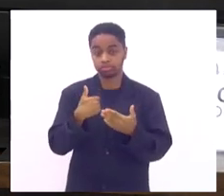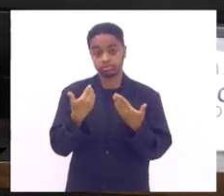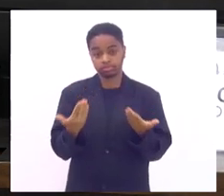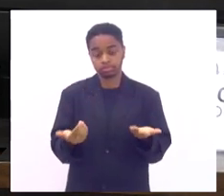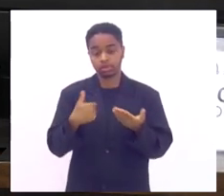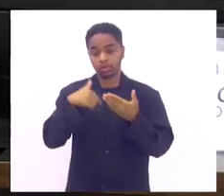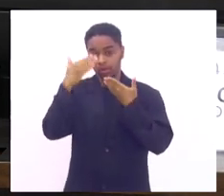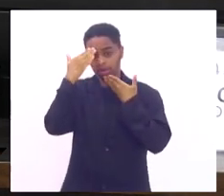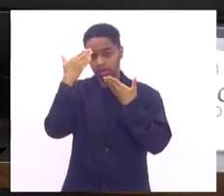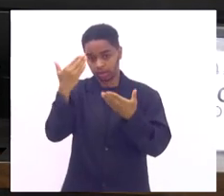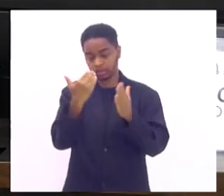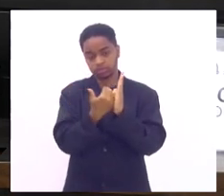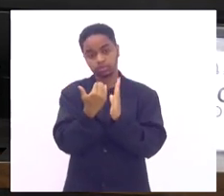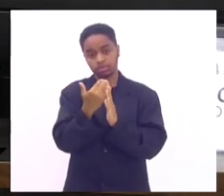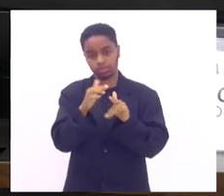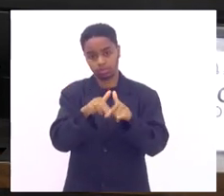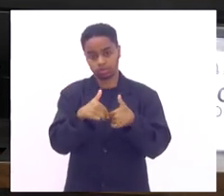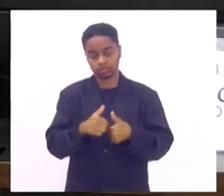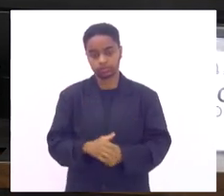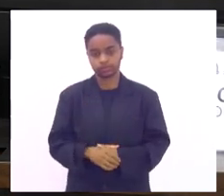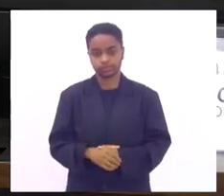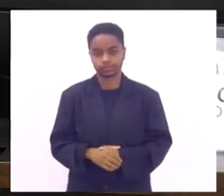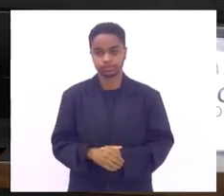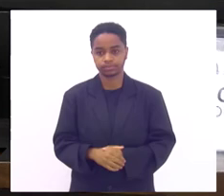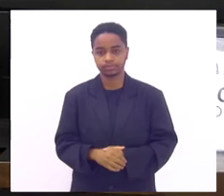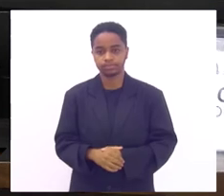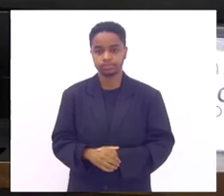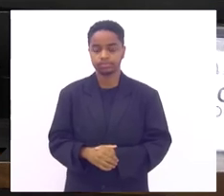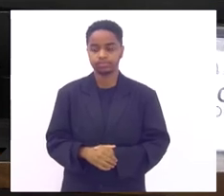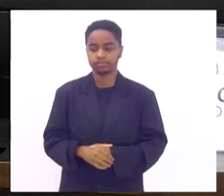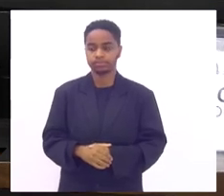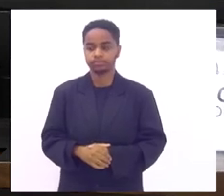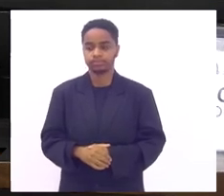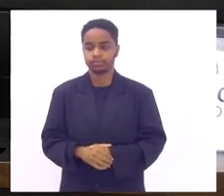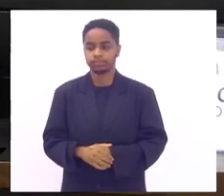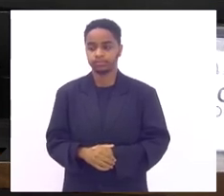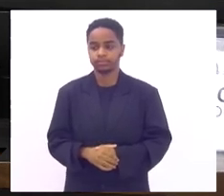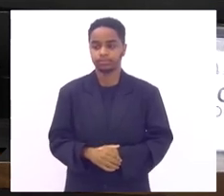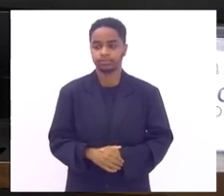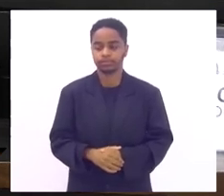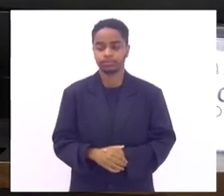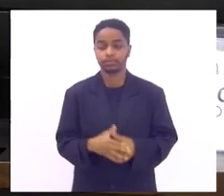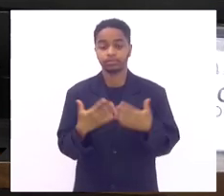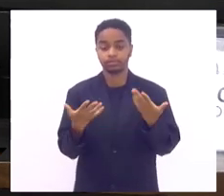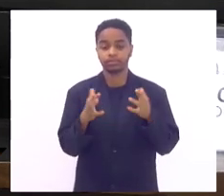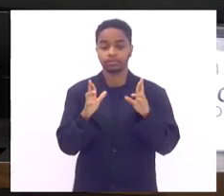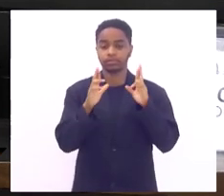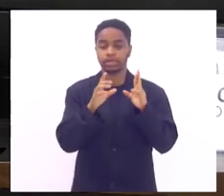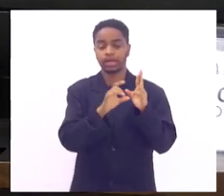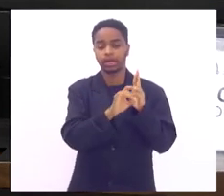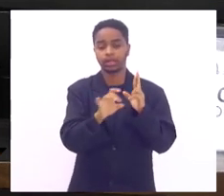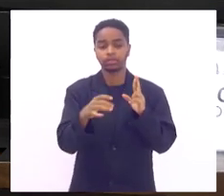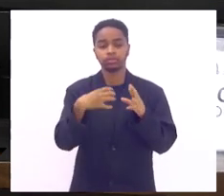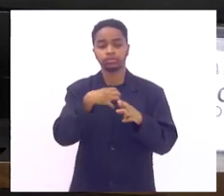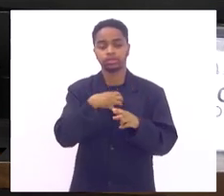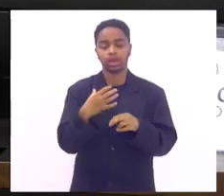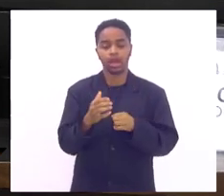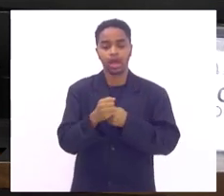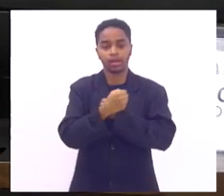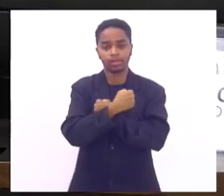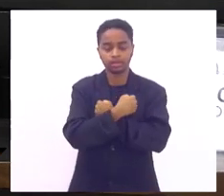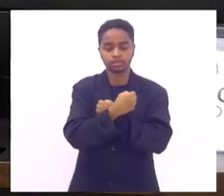agradeço muito por conta disso. Então, que cada um de vocês se sinta abraçado, se